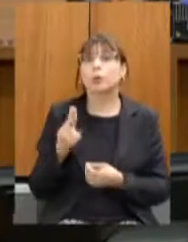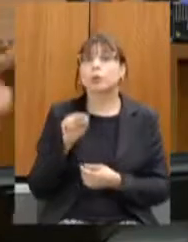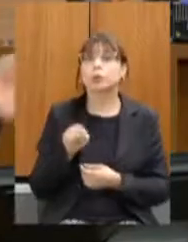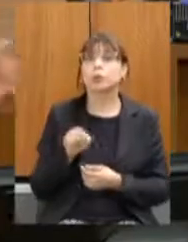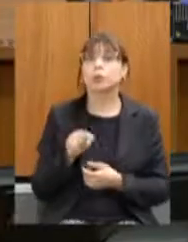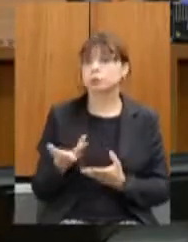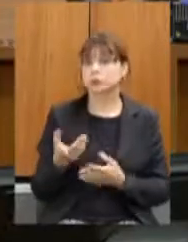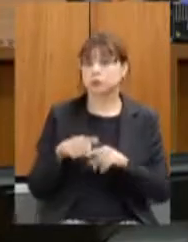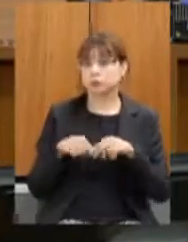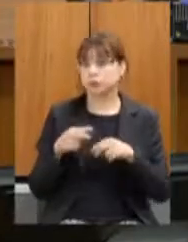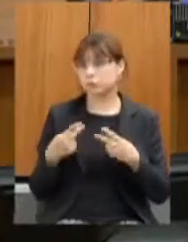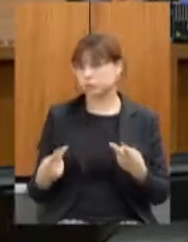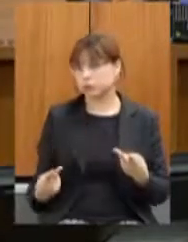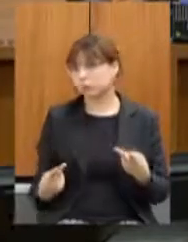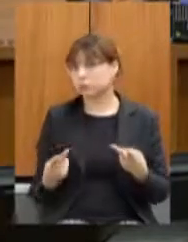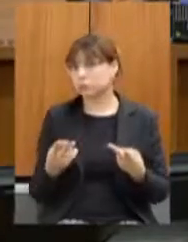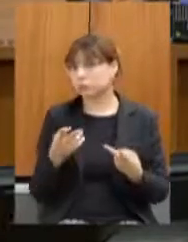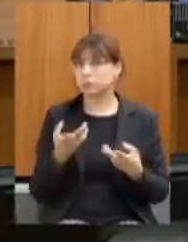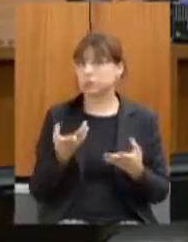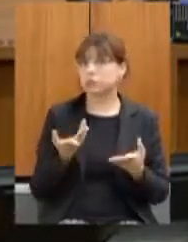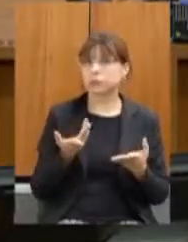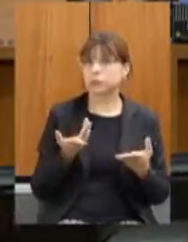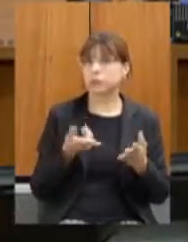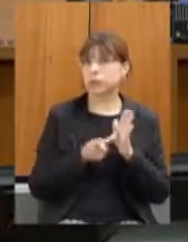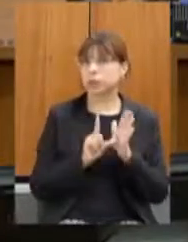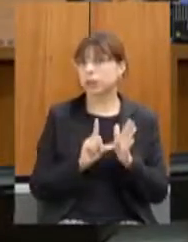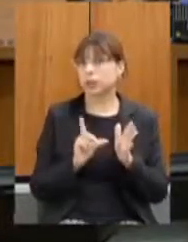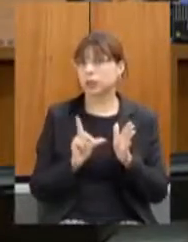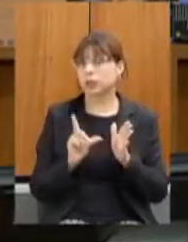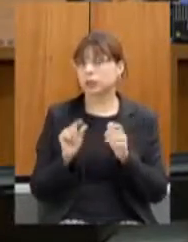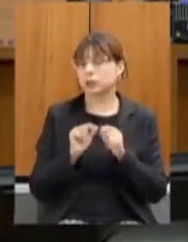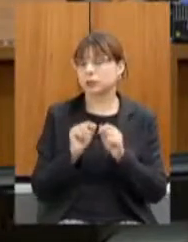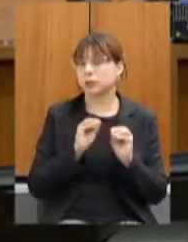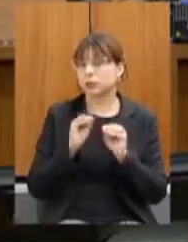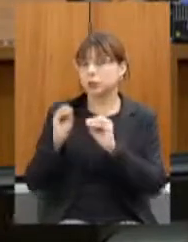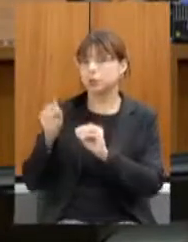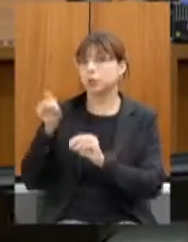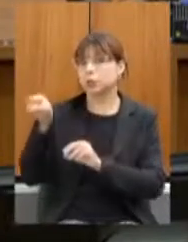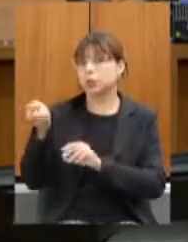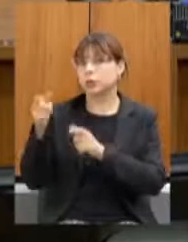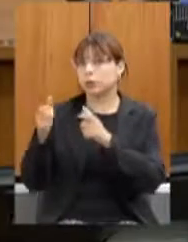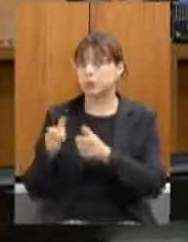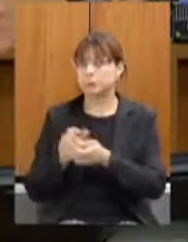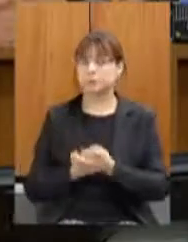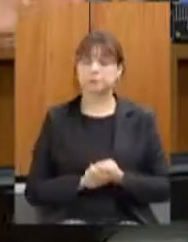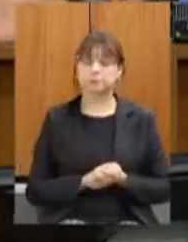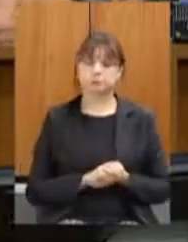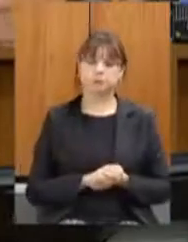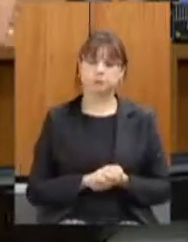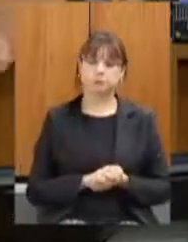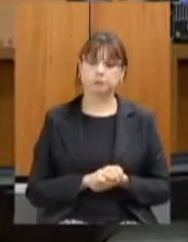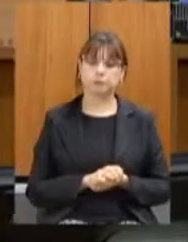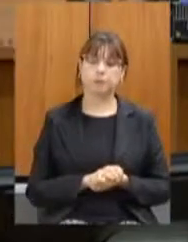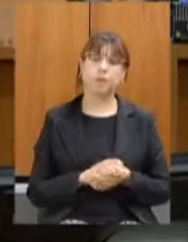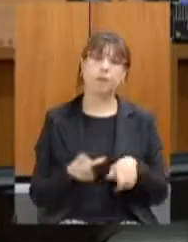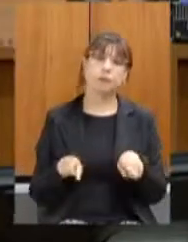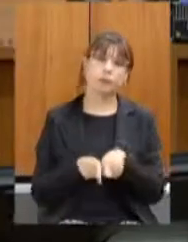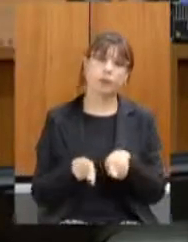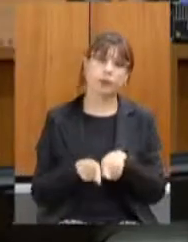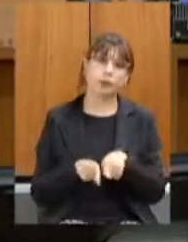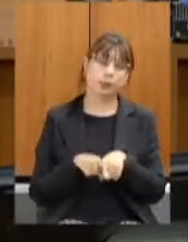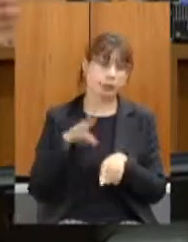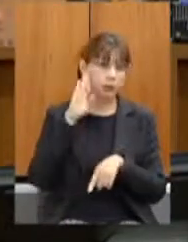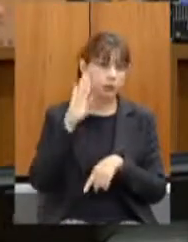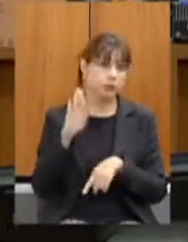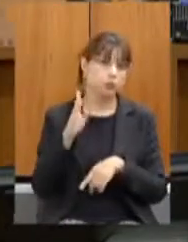conforme determina então a lei 23 666 é especialmente em relação a